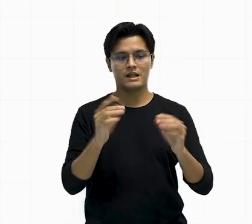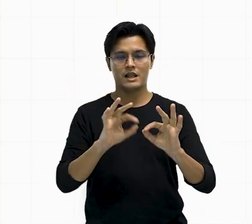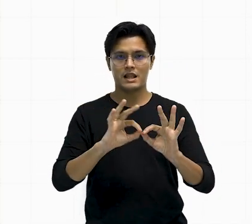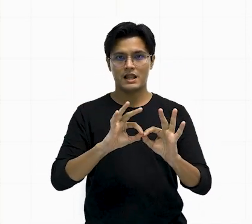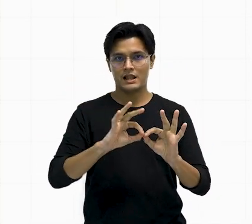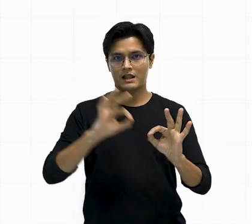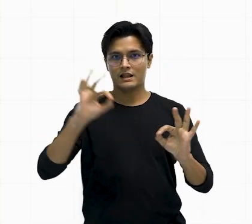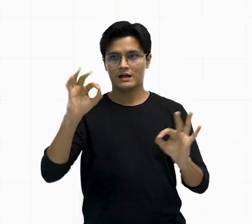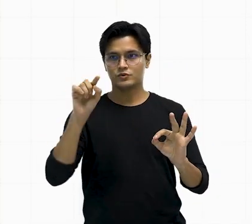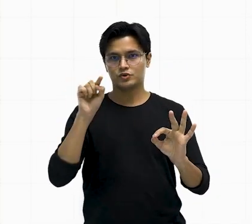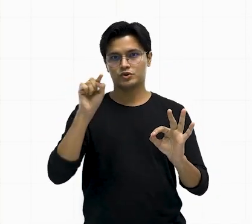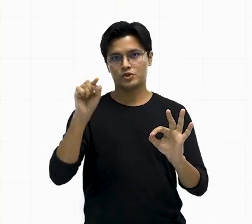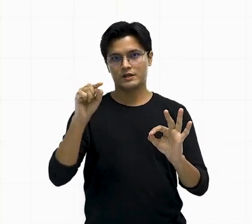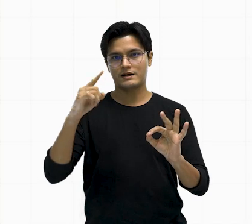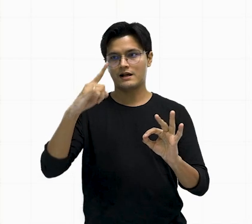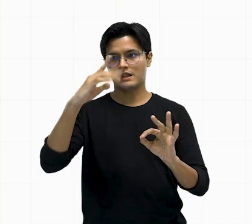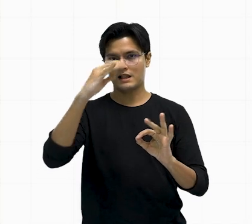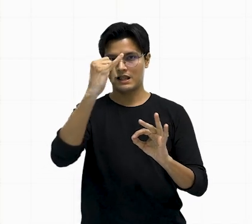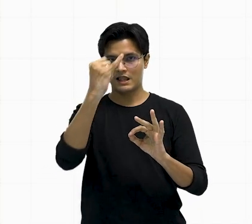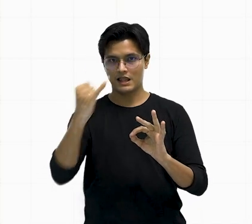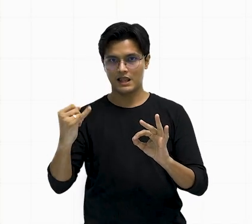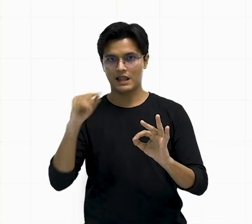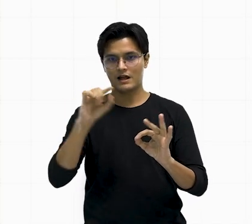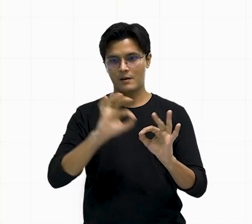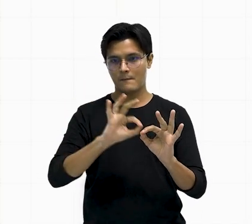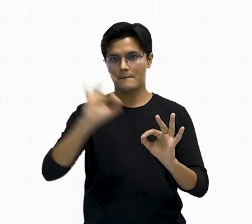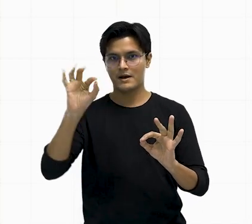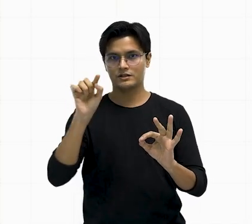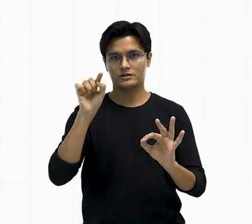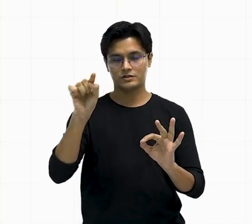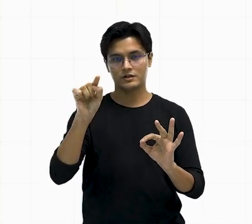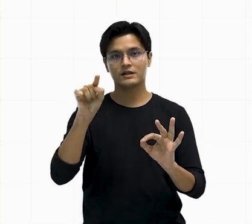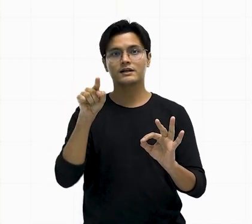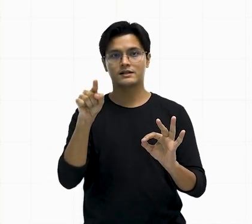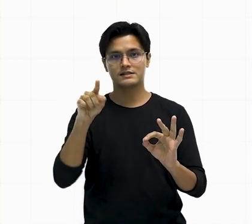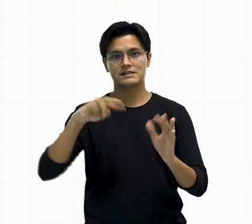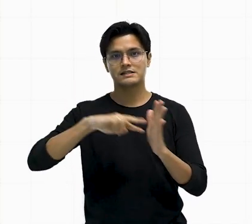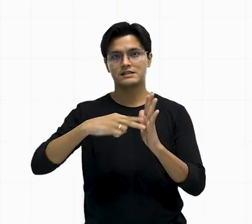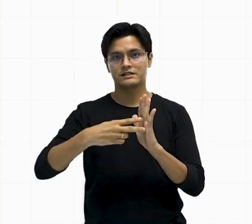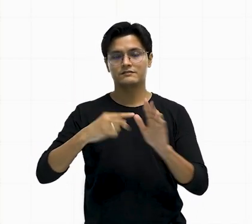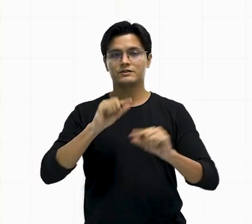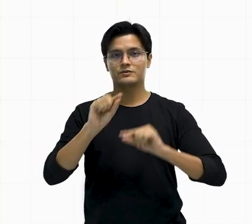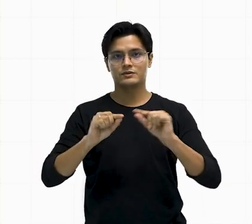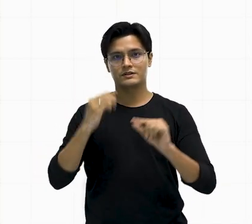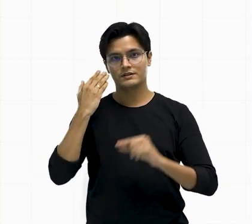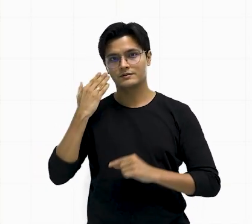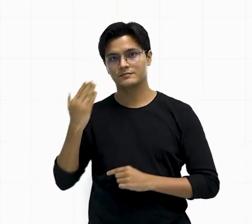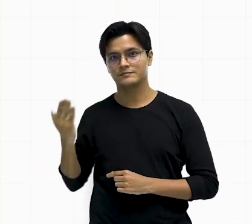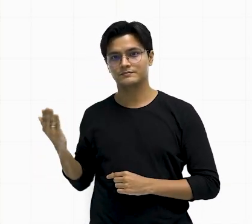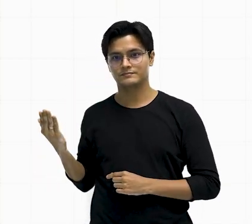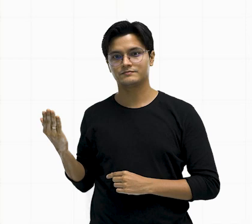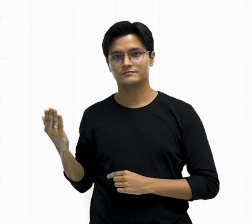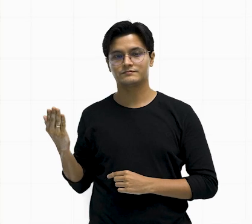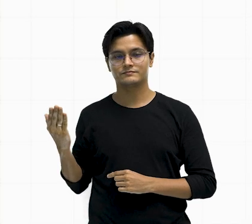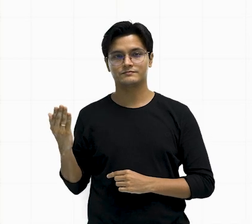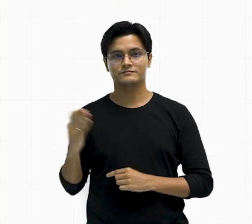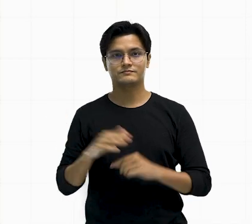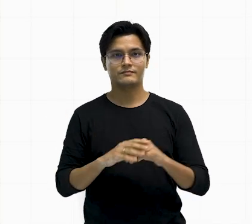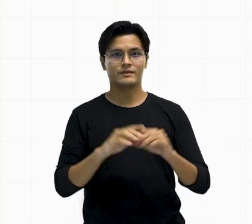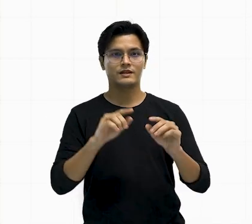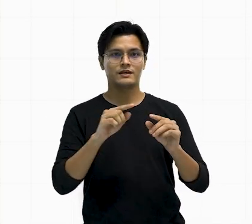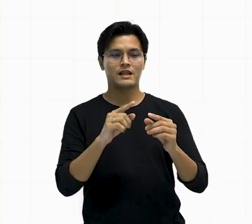que ela está chegando aqui, está separando, aliás, o lado oposto em 2